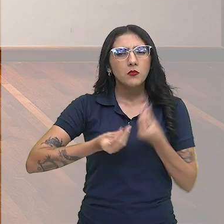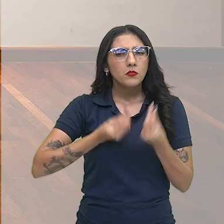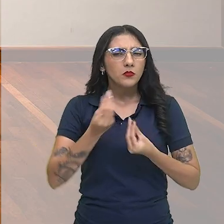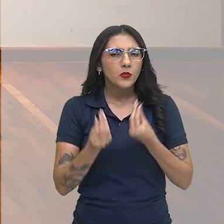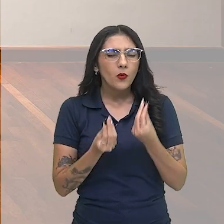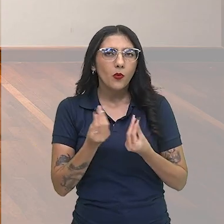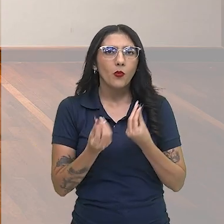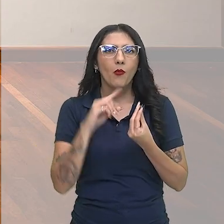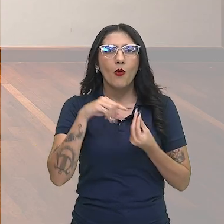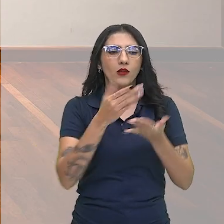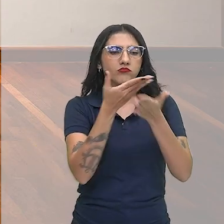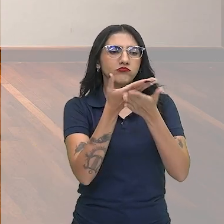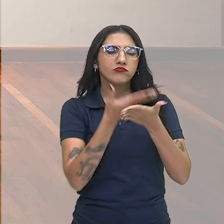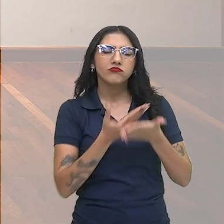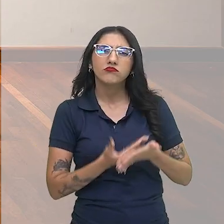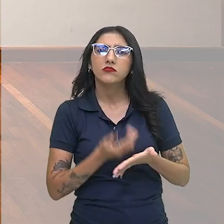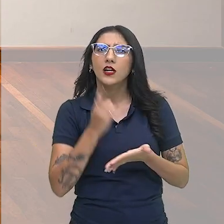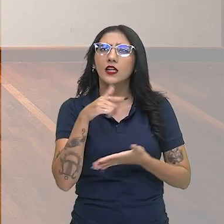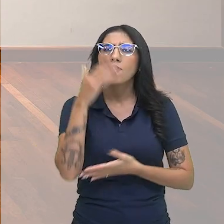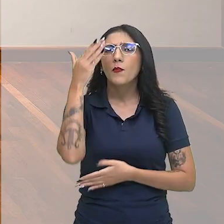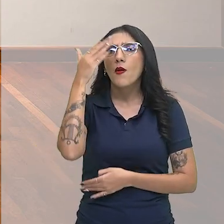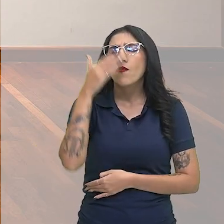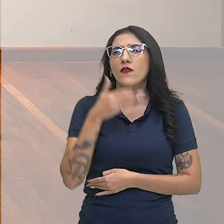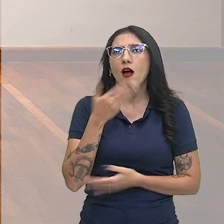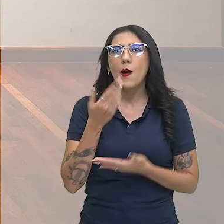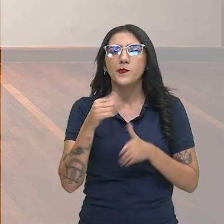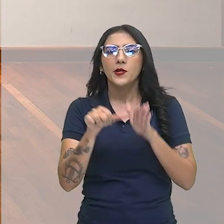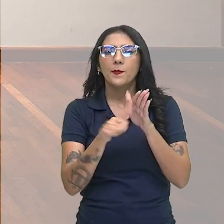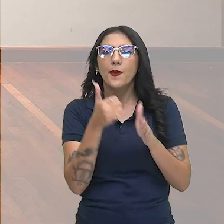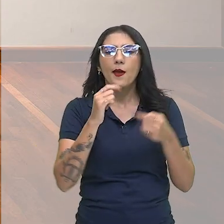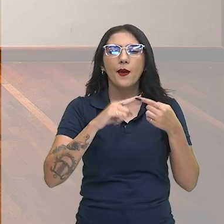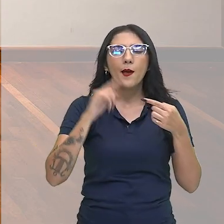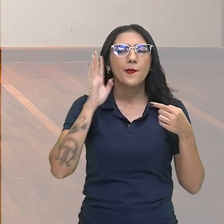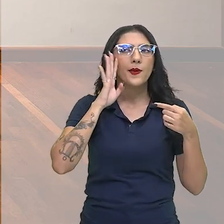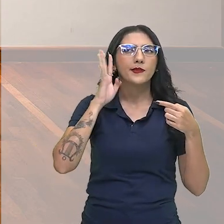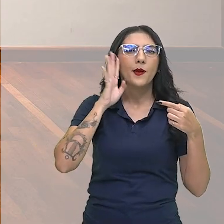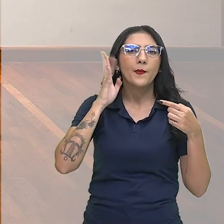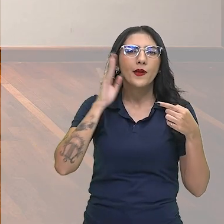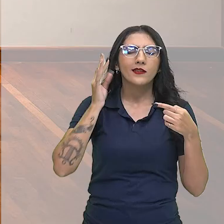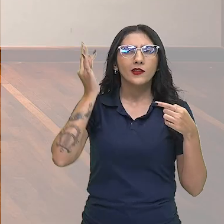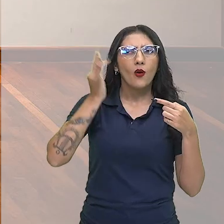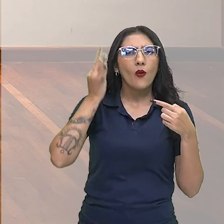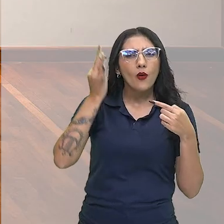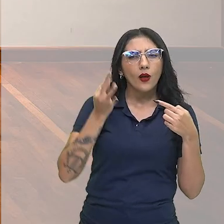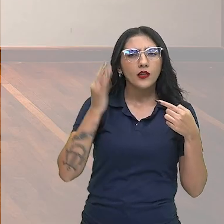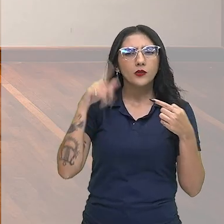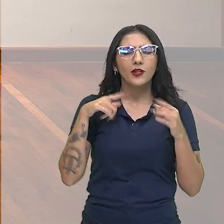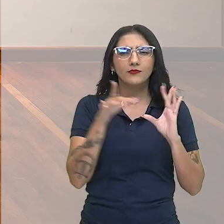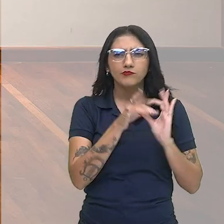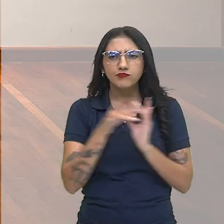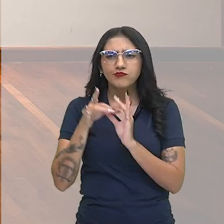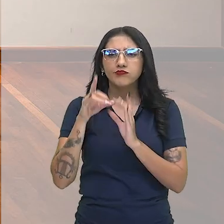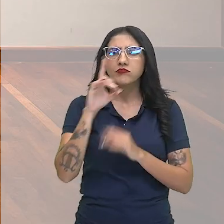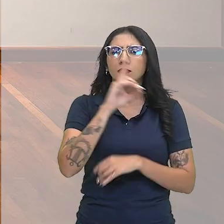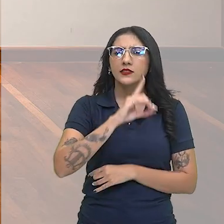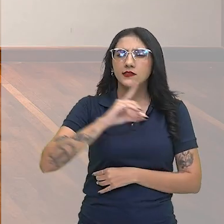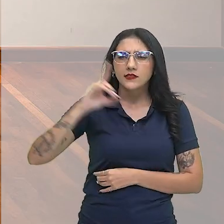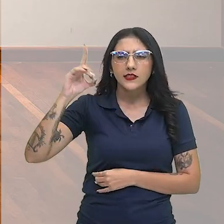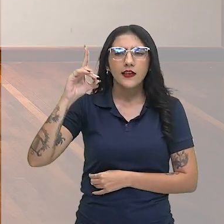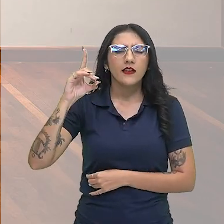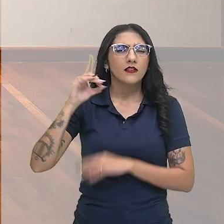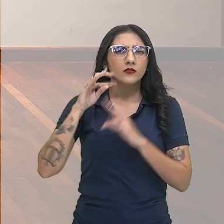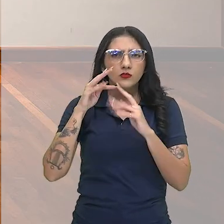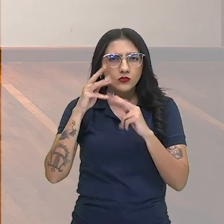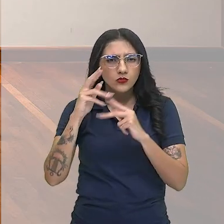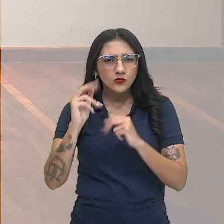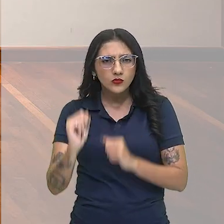seu estudo, ele vai dizer, olha, primeiro o homem passa pelo pensamento teológico, é um pensamento mais ligado a Deus, as coisas, o